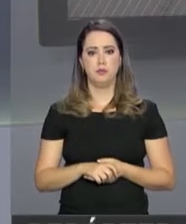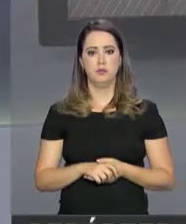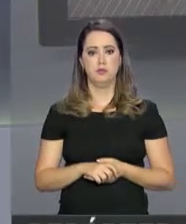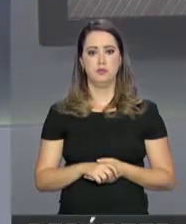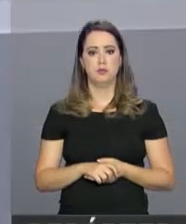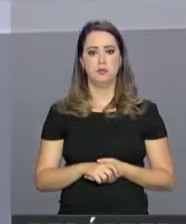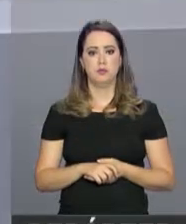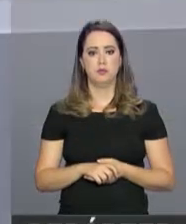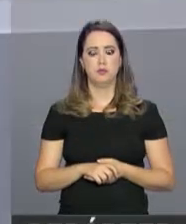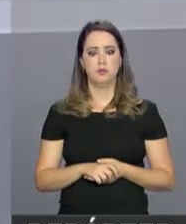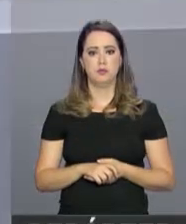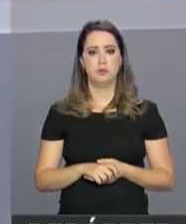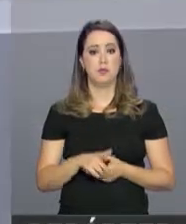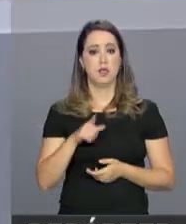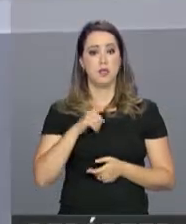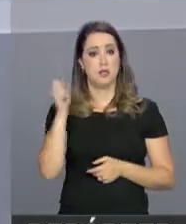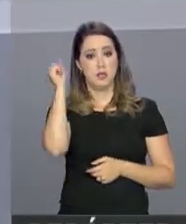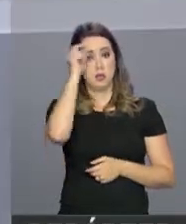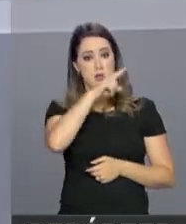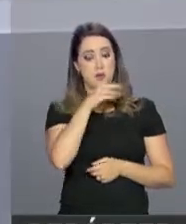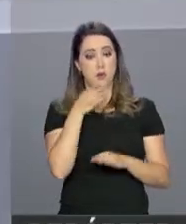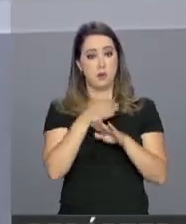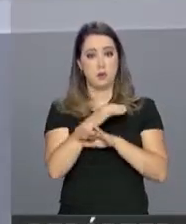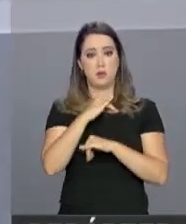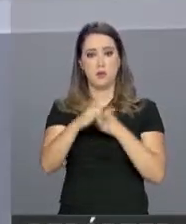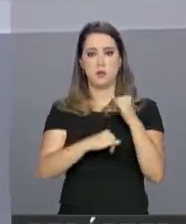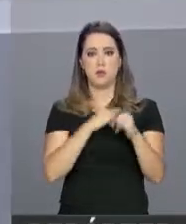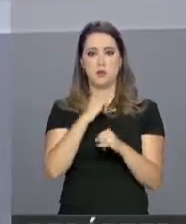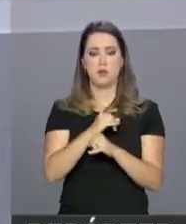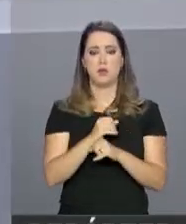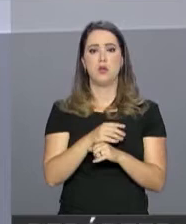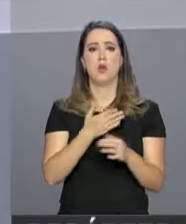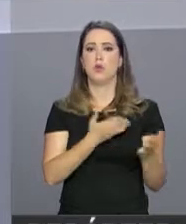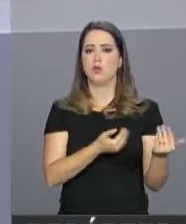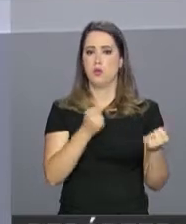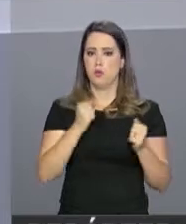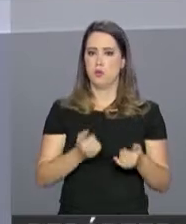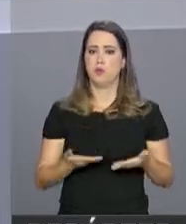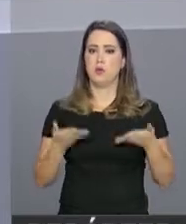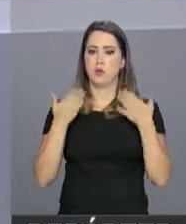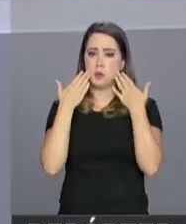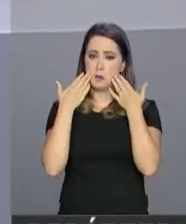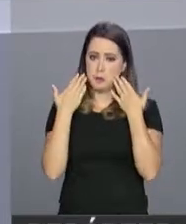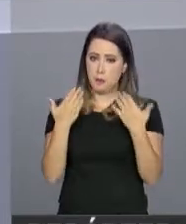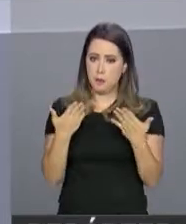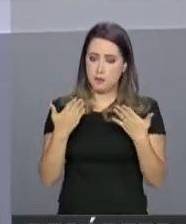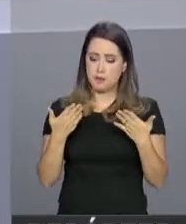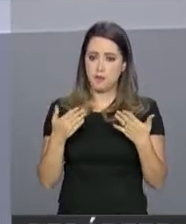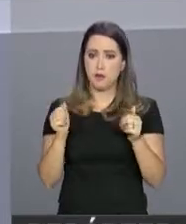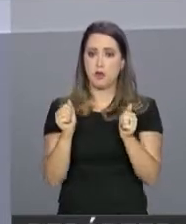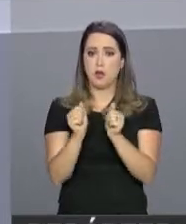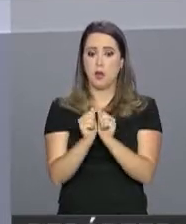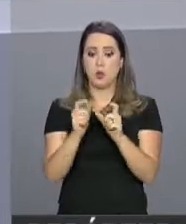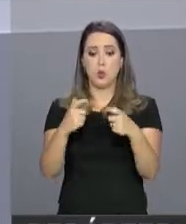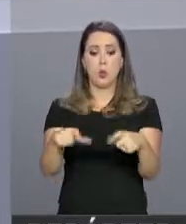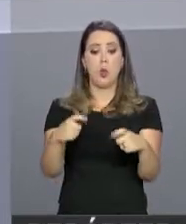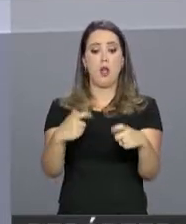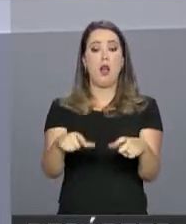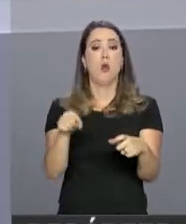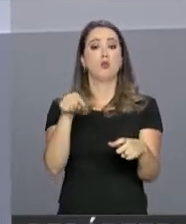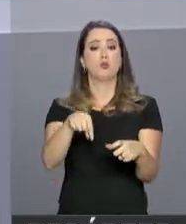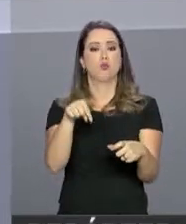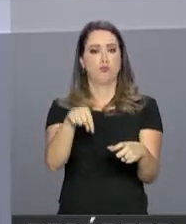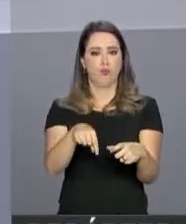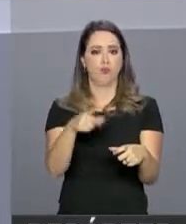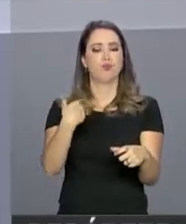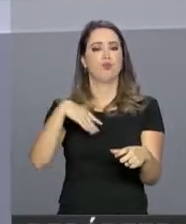alistamento.eb.mil.br. Se tiver dificuldade para acessar a internet, o jovem pode se apresentar na Junta de Serviço Militar, levando certidão